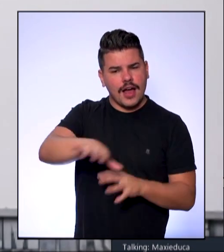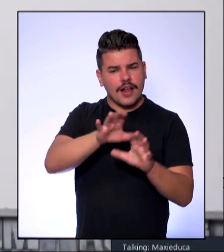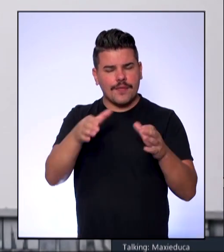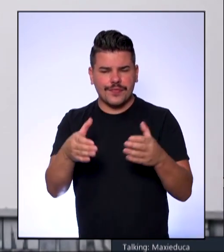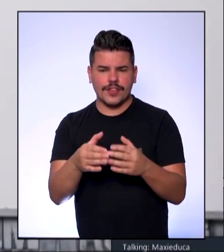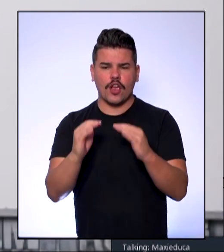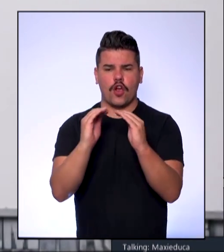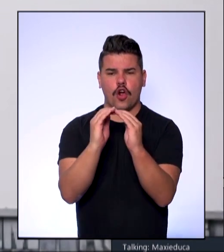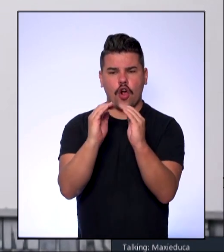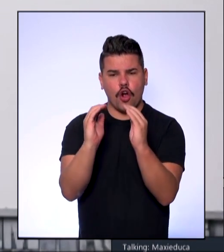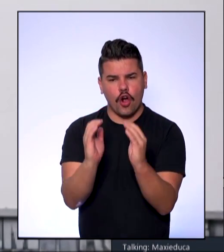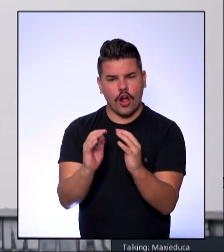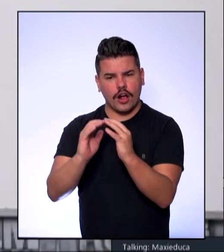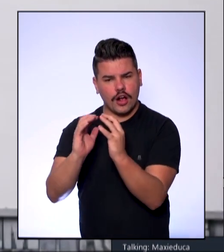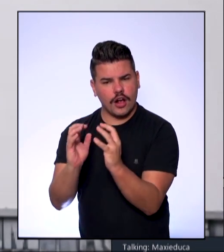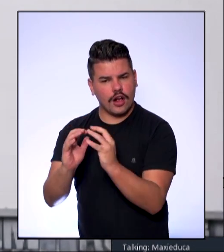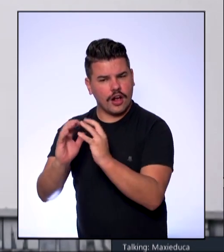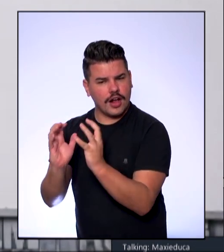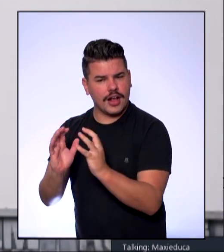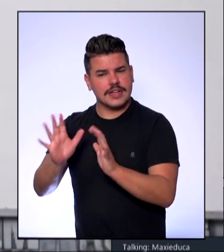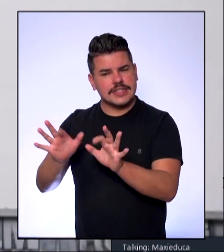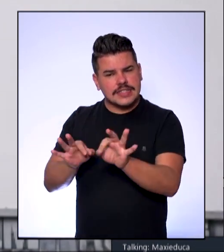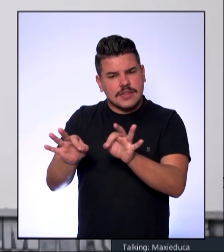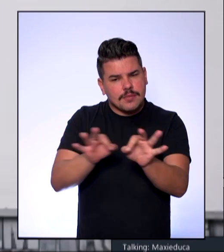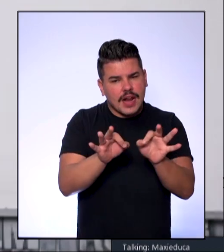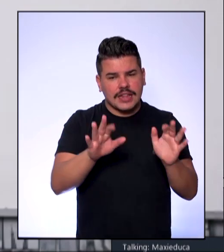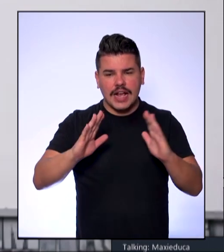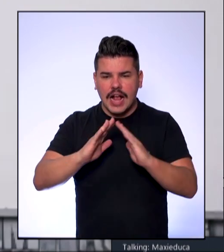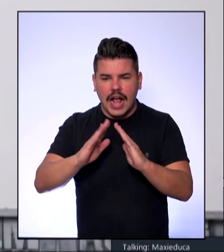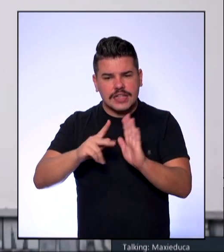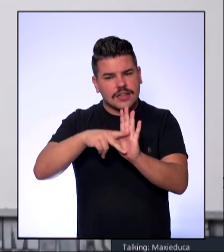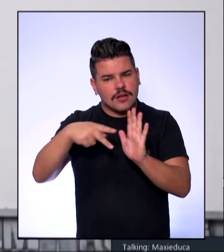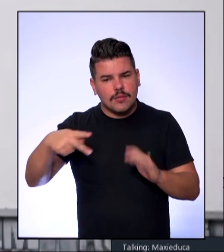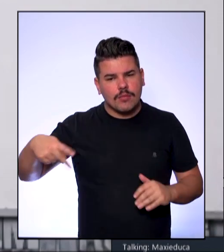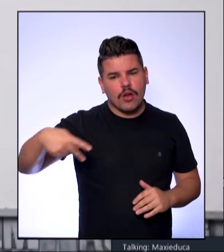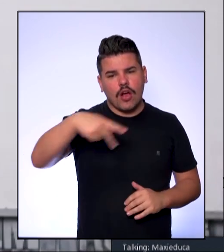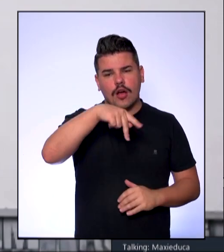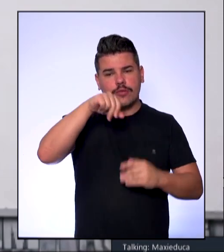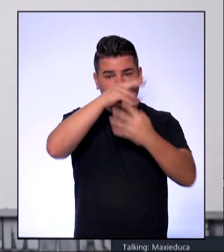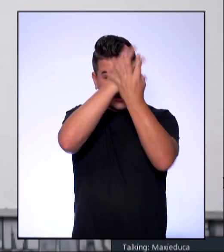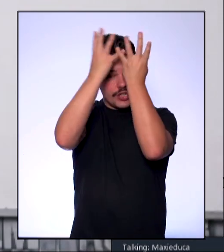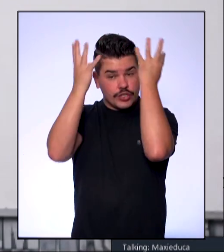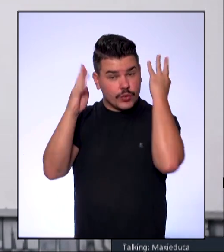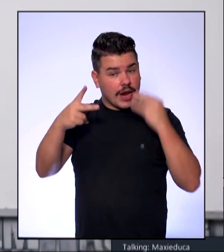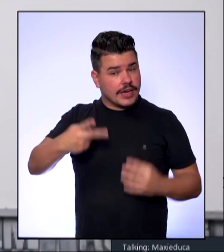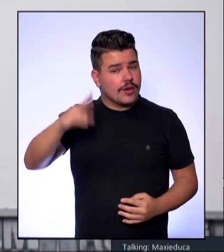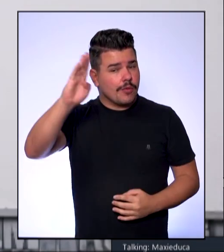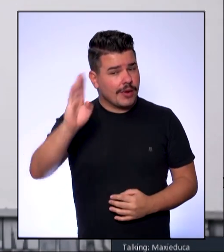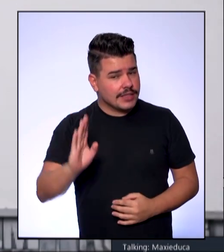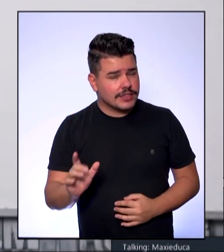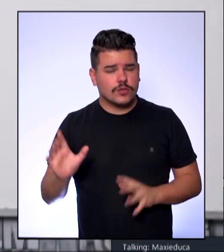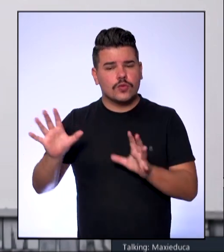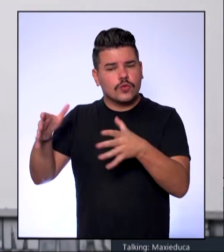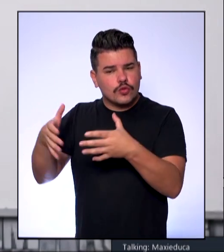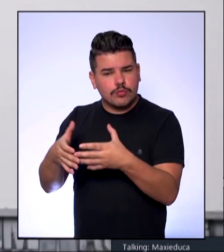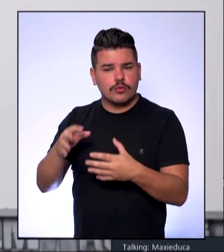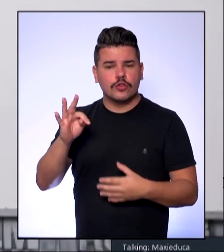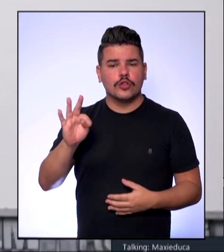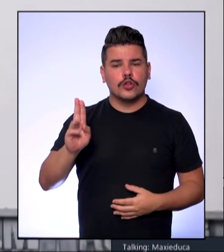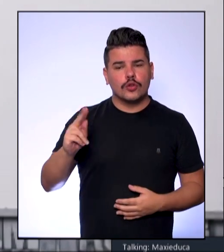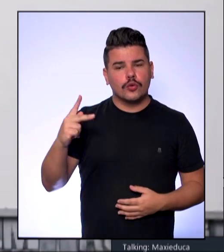bem edificadas, bem separadas. E, pensando em índio brasileiro, tá? Os tupis,